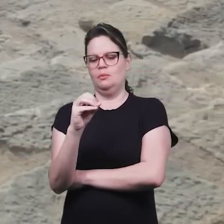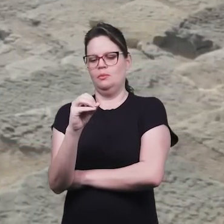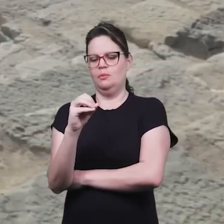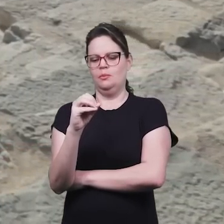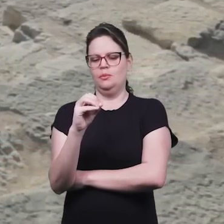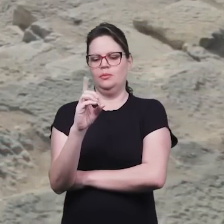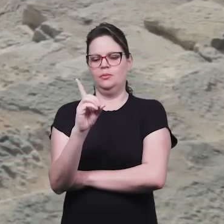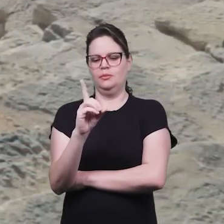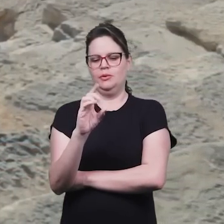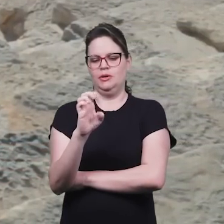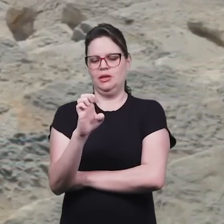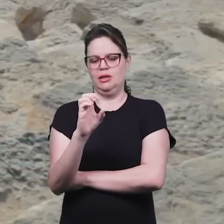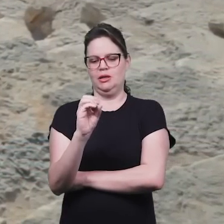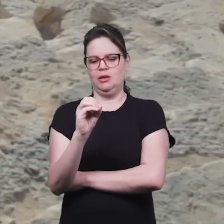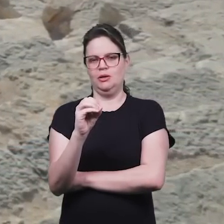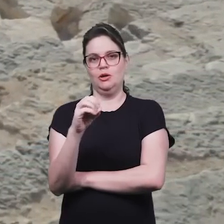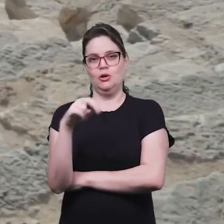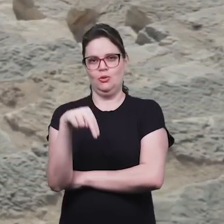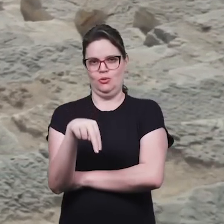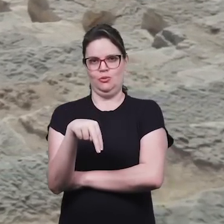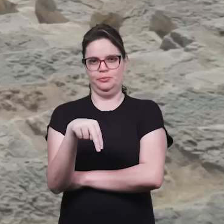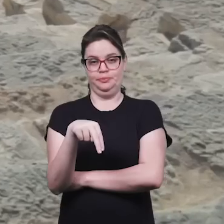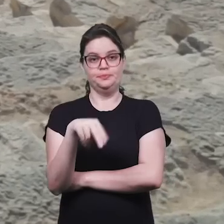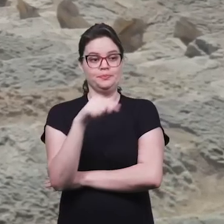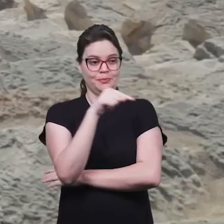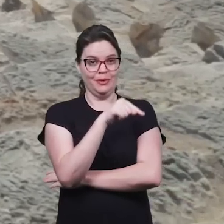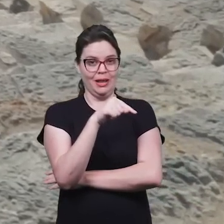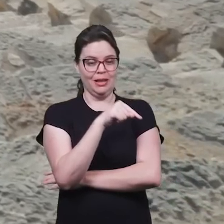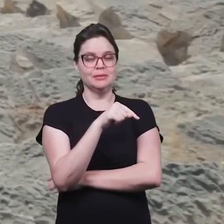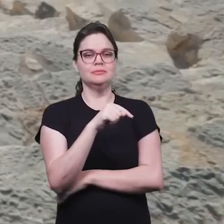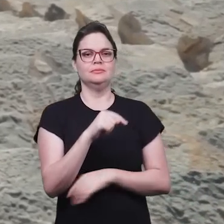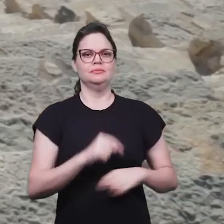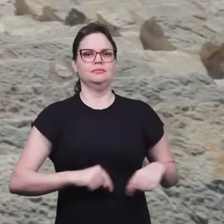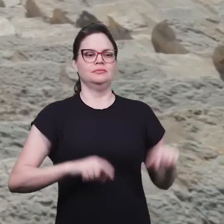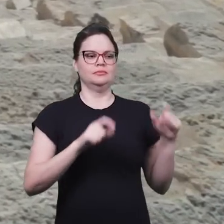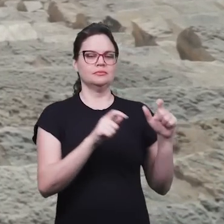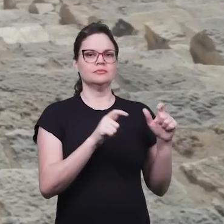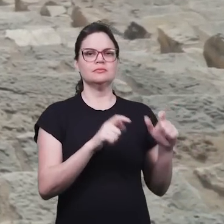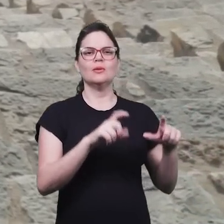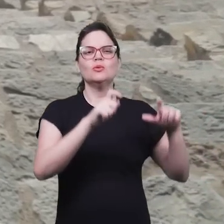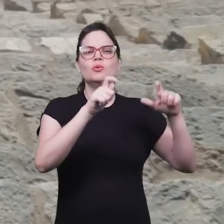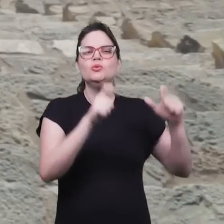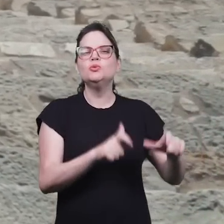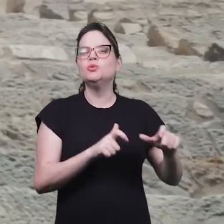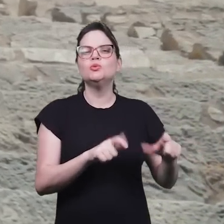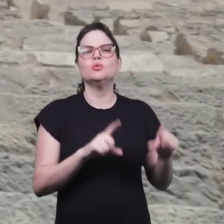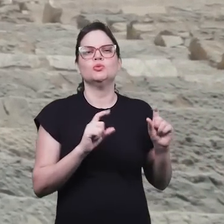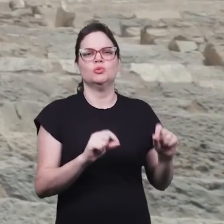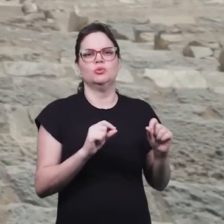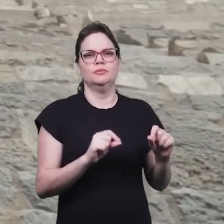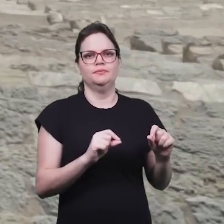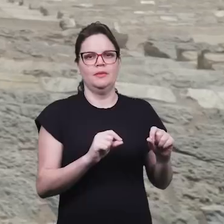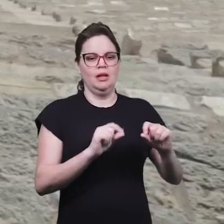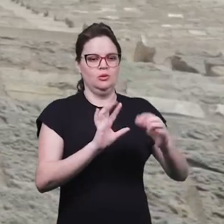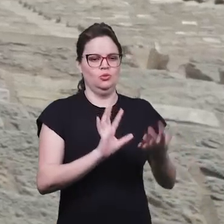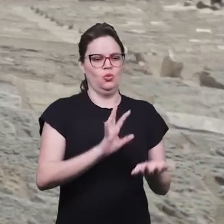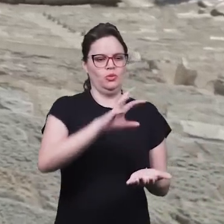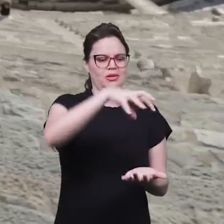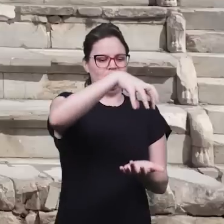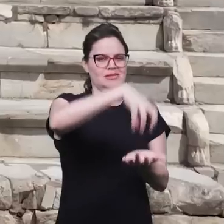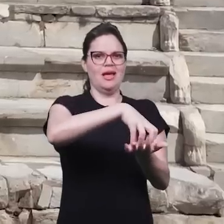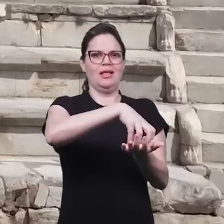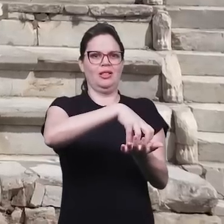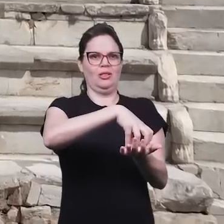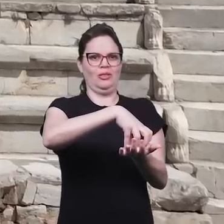é uma parte que se chama Odeon, e nessa parte ali do Odeon, é o lugar exatamente no meio do grande